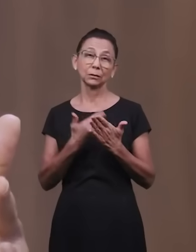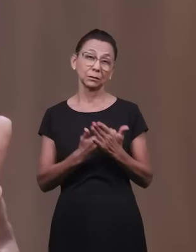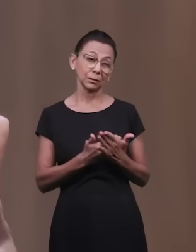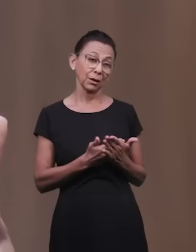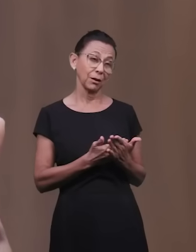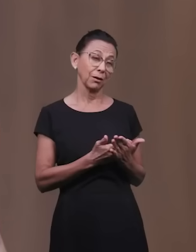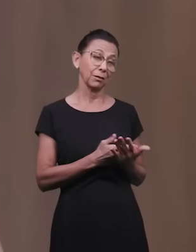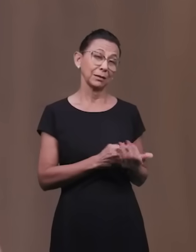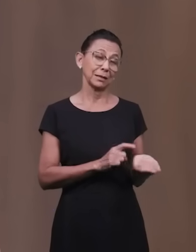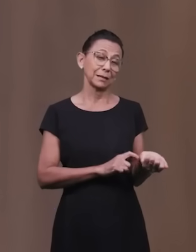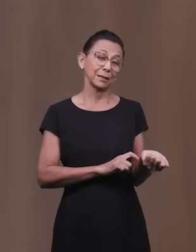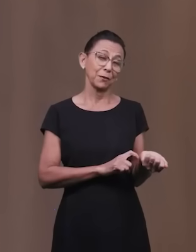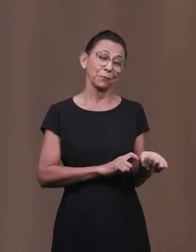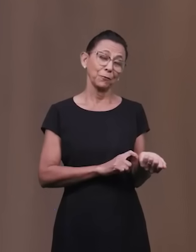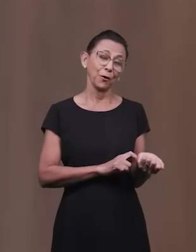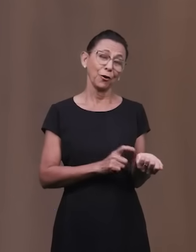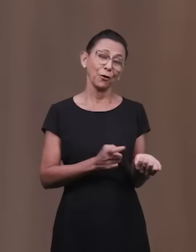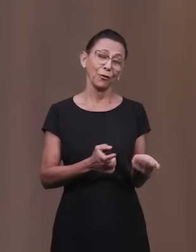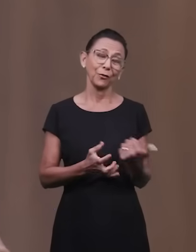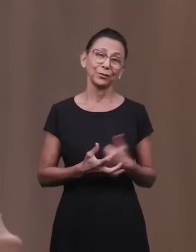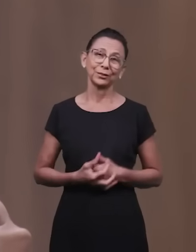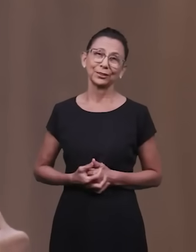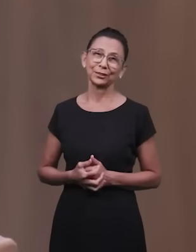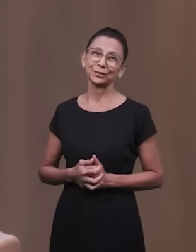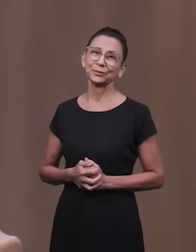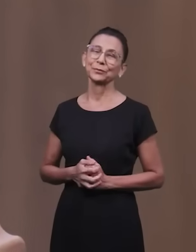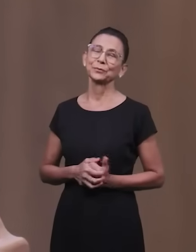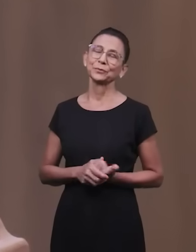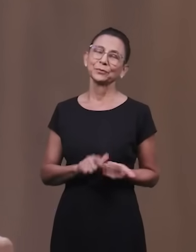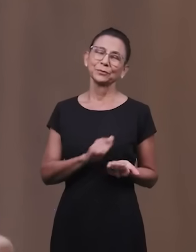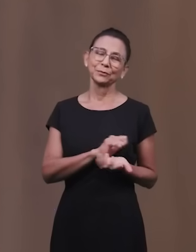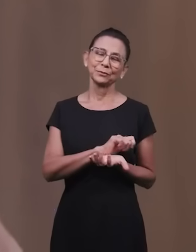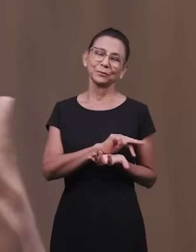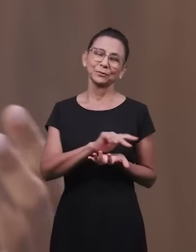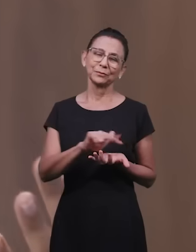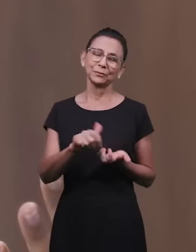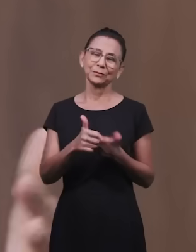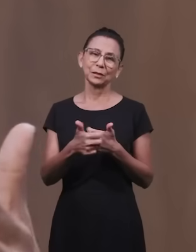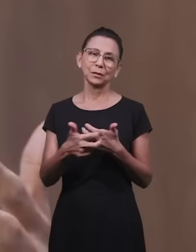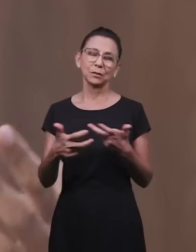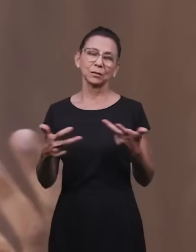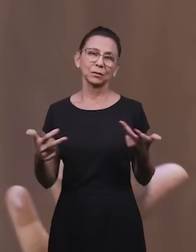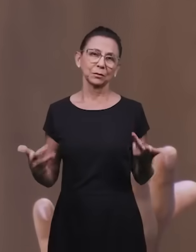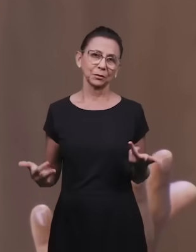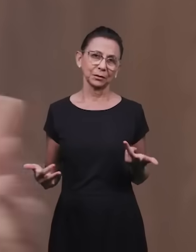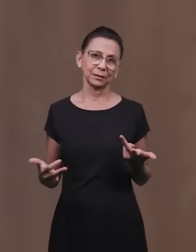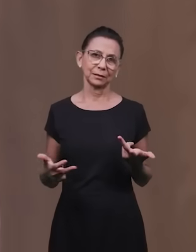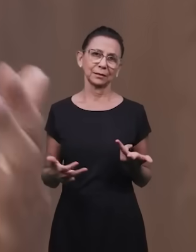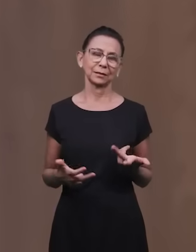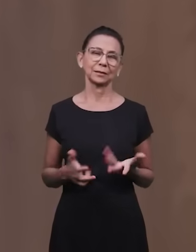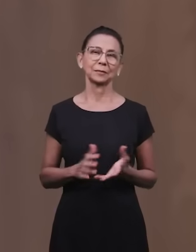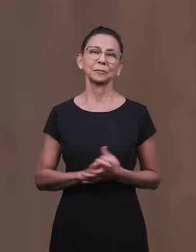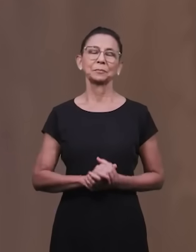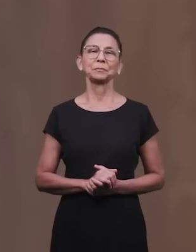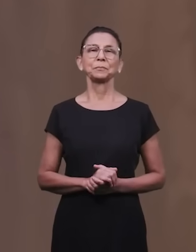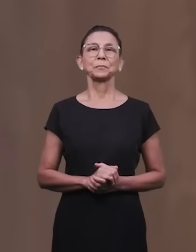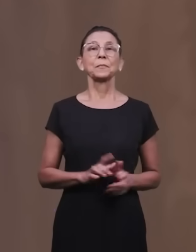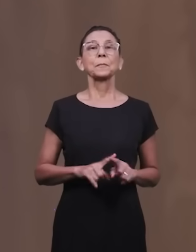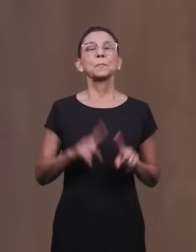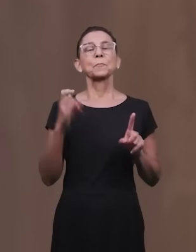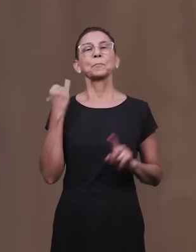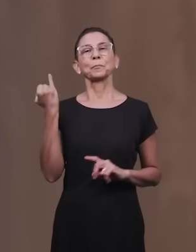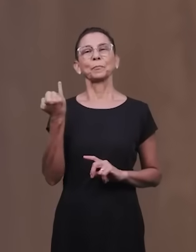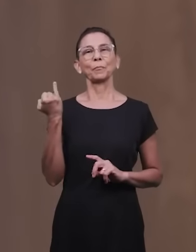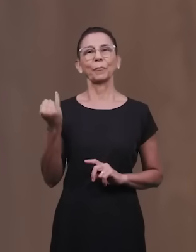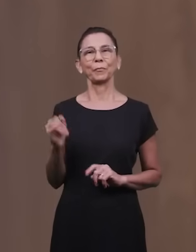para a escola, evitar ficar distante, e outras variedades que isso apresenta ansiedade